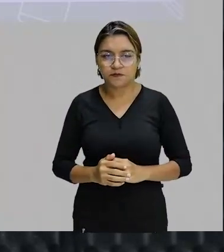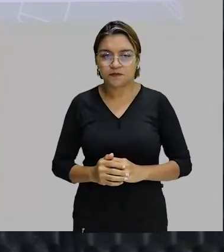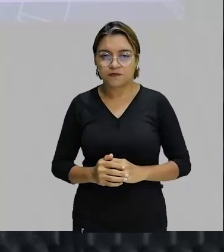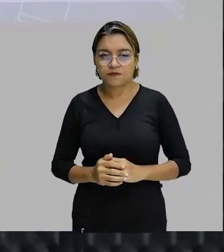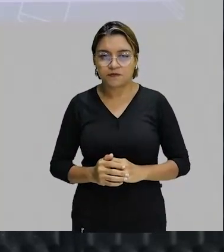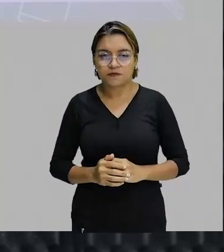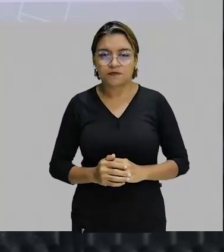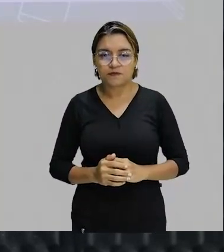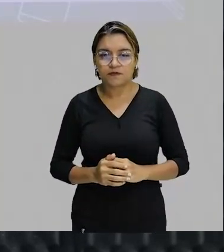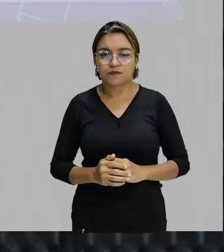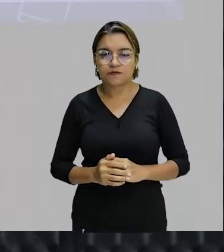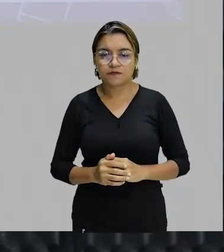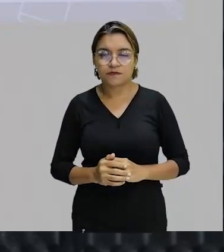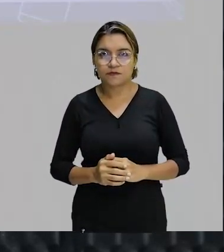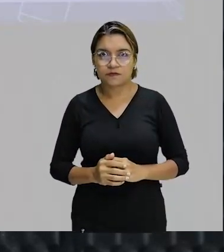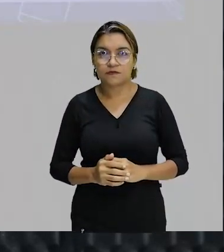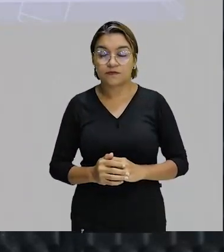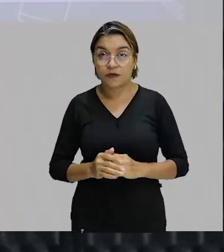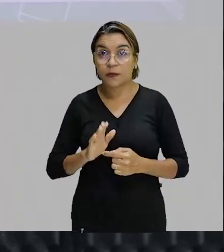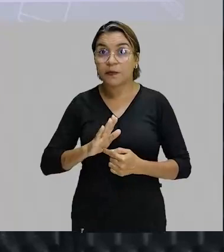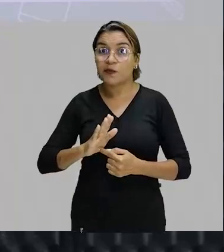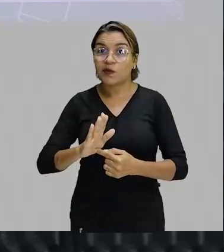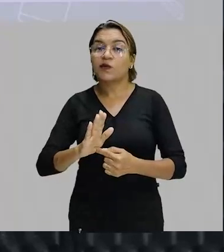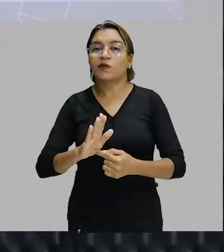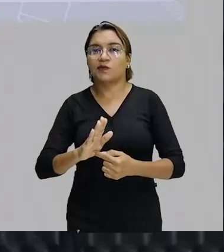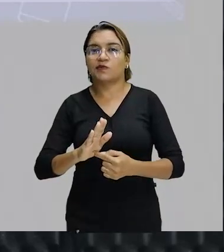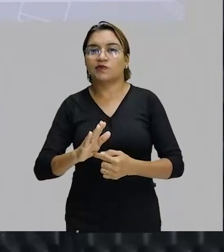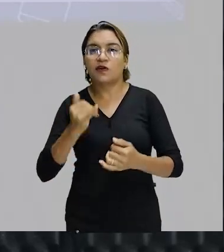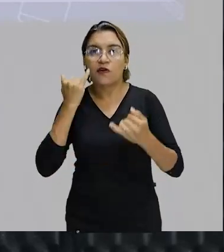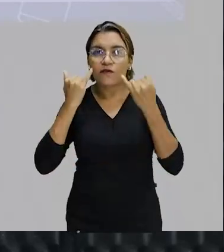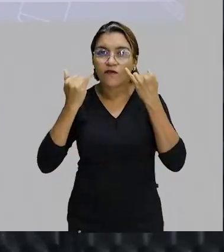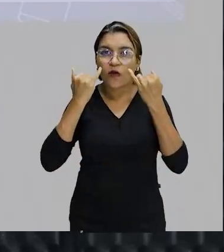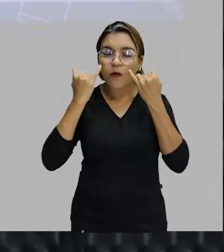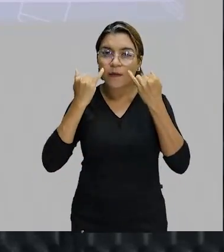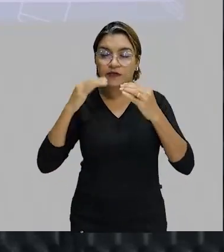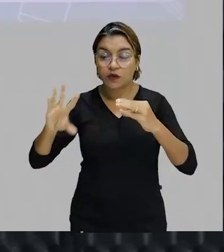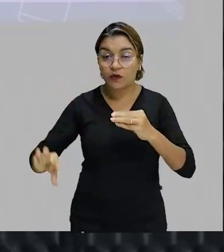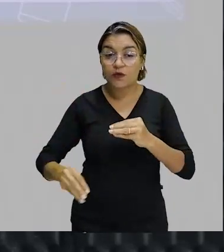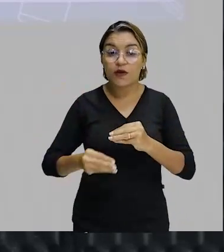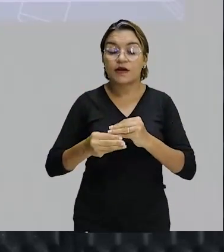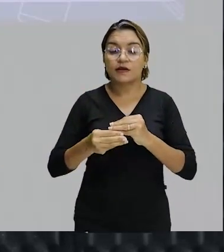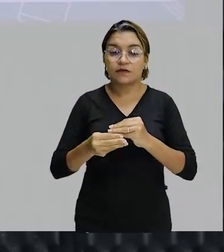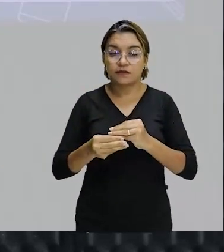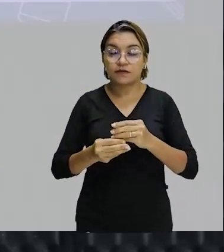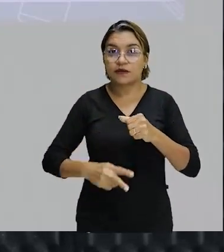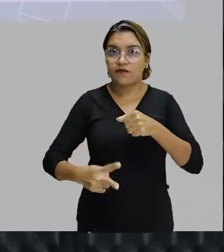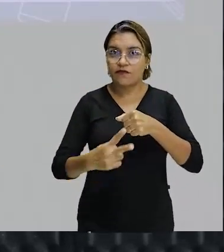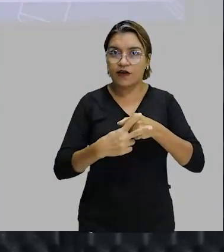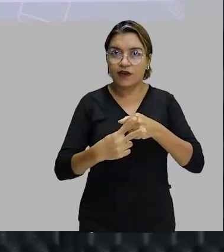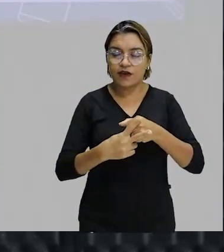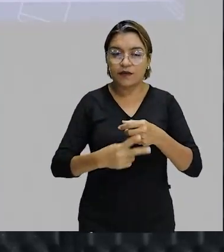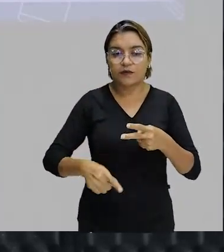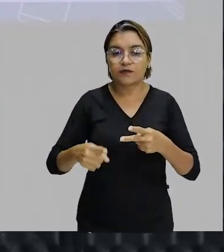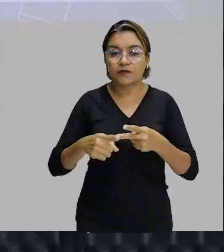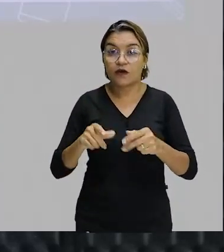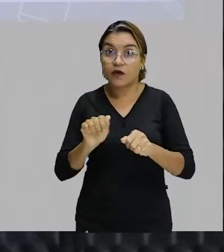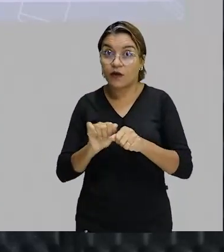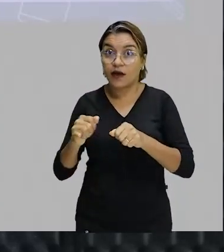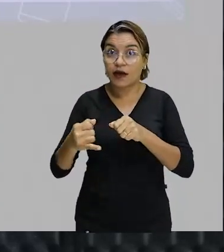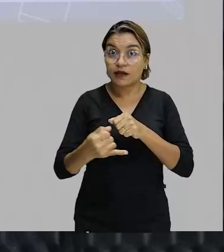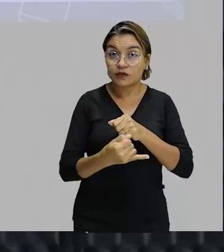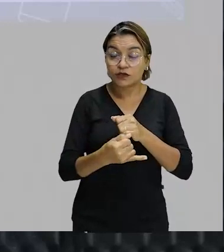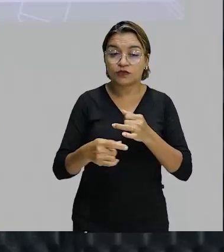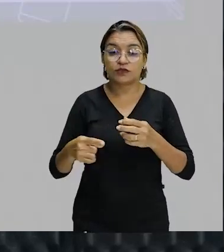other adverbs. Então, ele vai oferecer essas informações adicionais para um verbo, para um